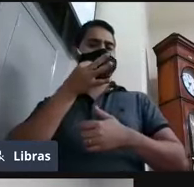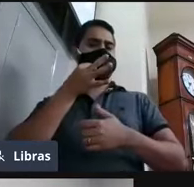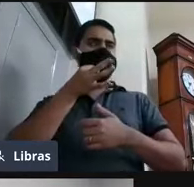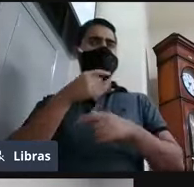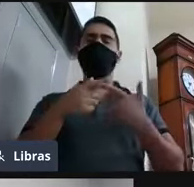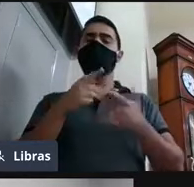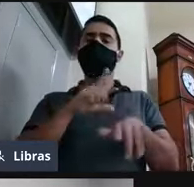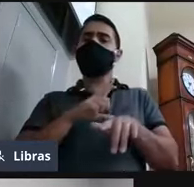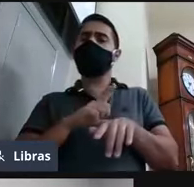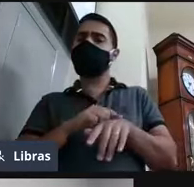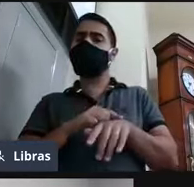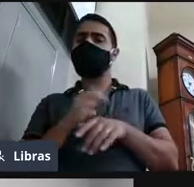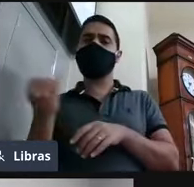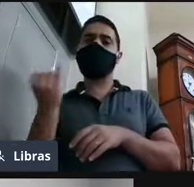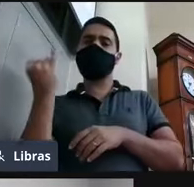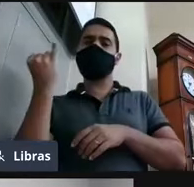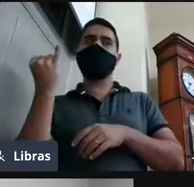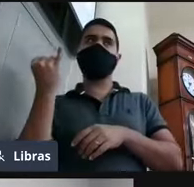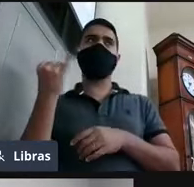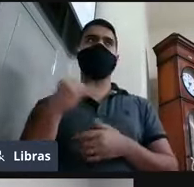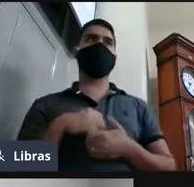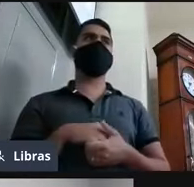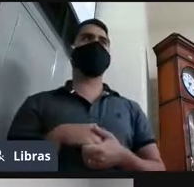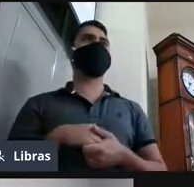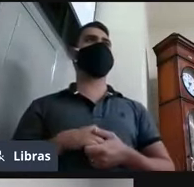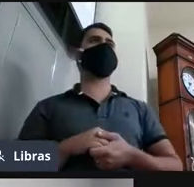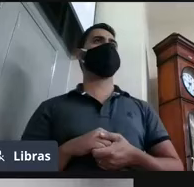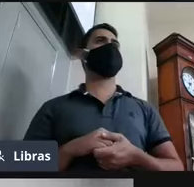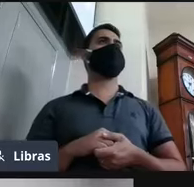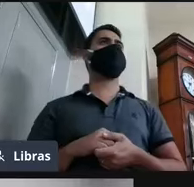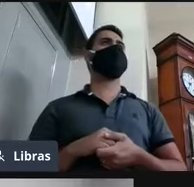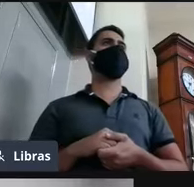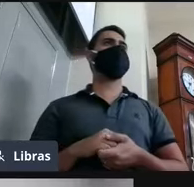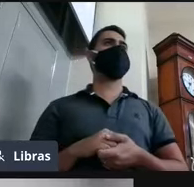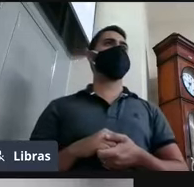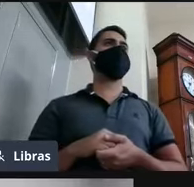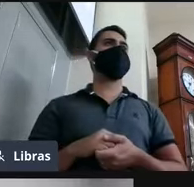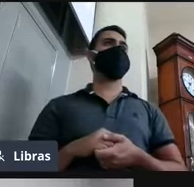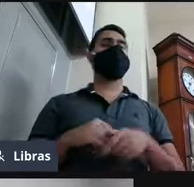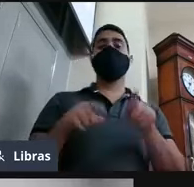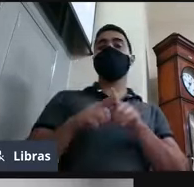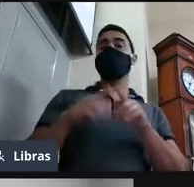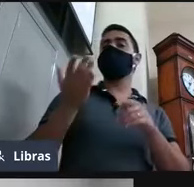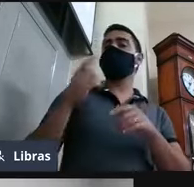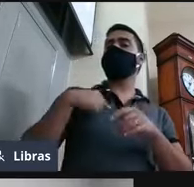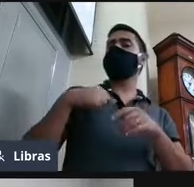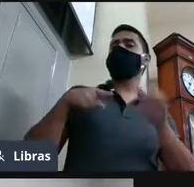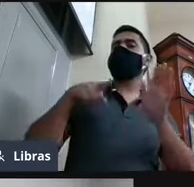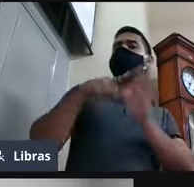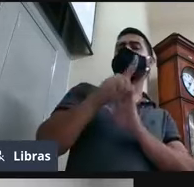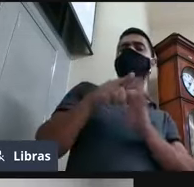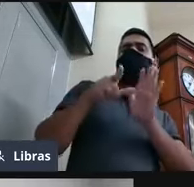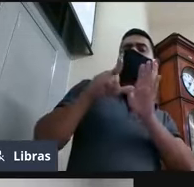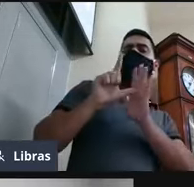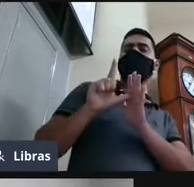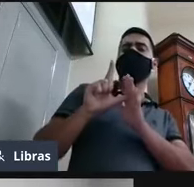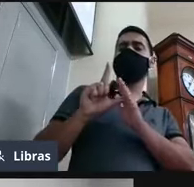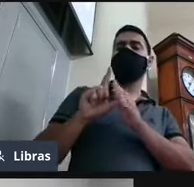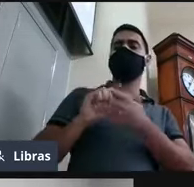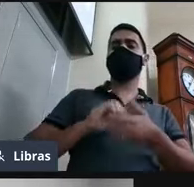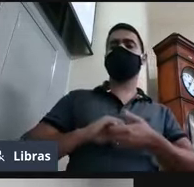muito importante, tá? Quero divergir disso. E o segundo ponto, eu quero levantar uma questão de ordem, antes que a gente passe para uma